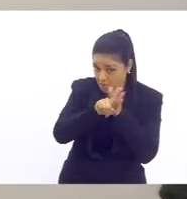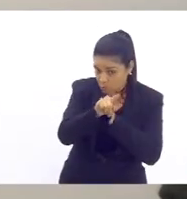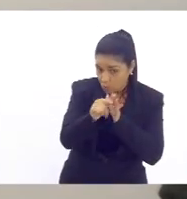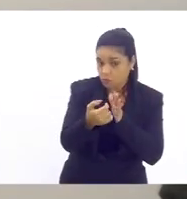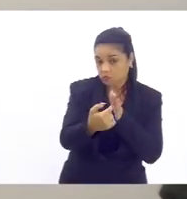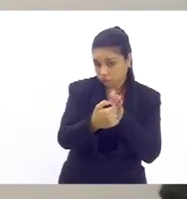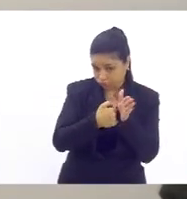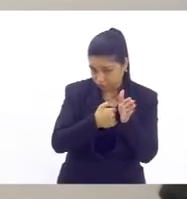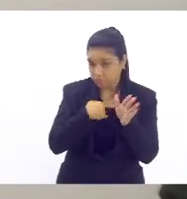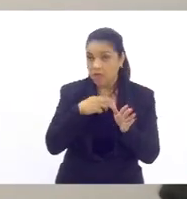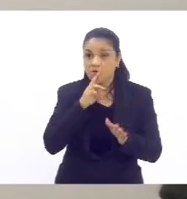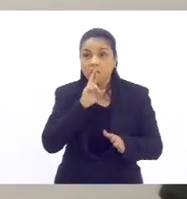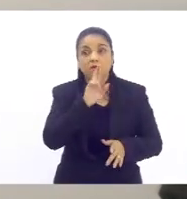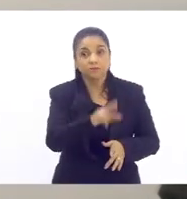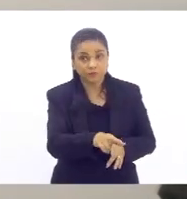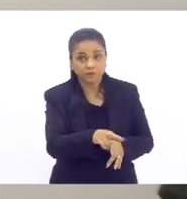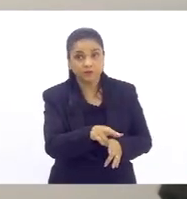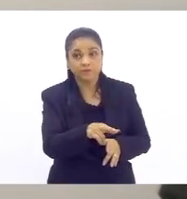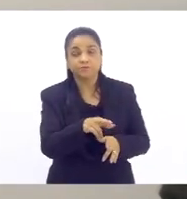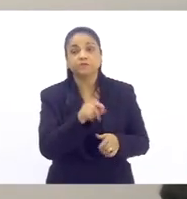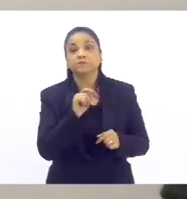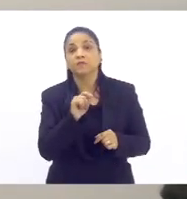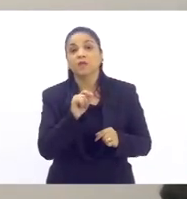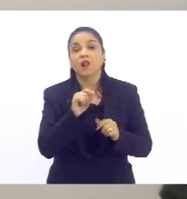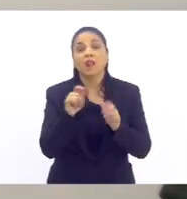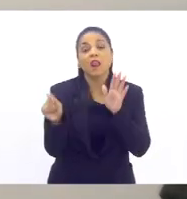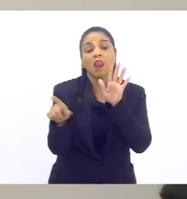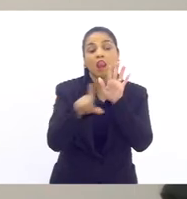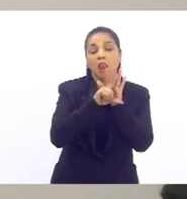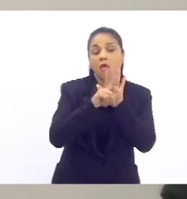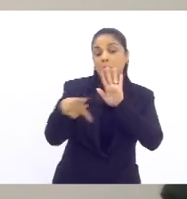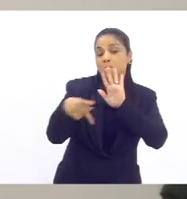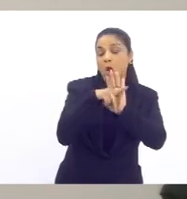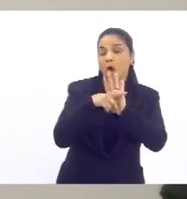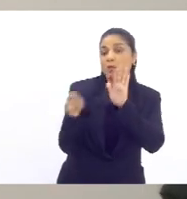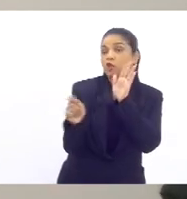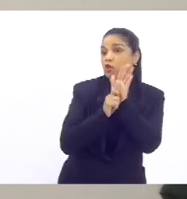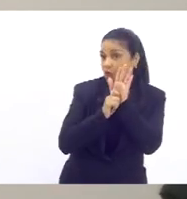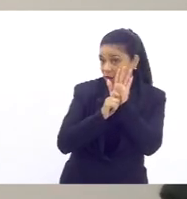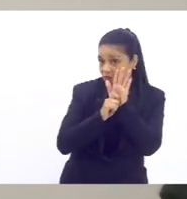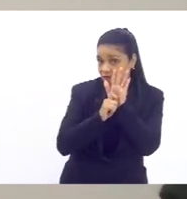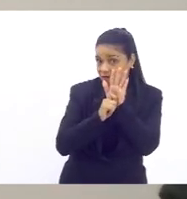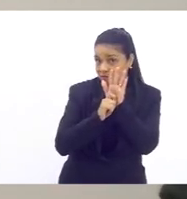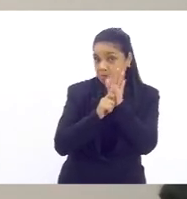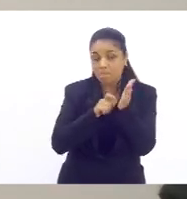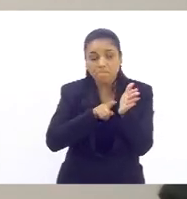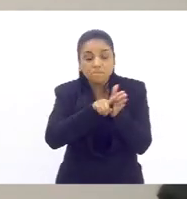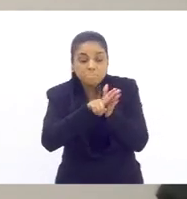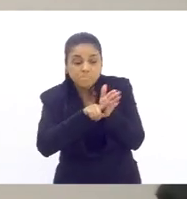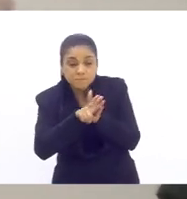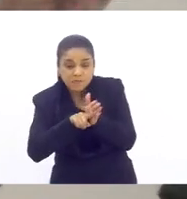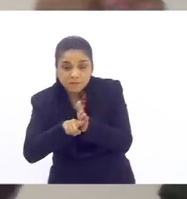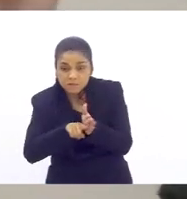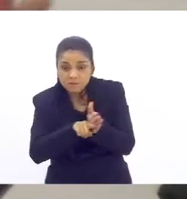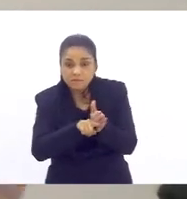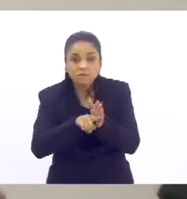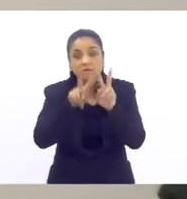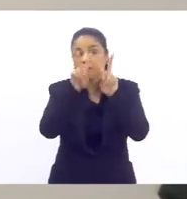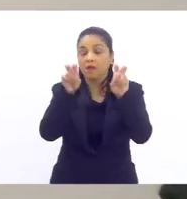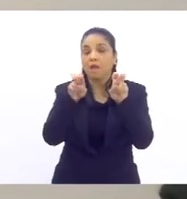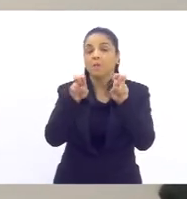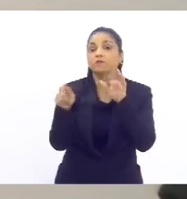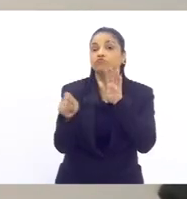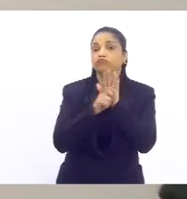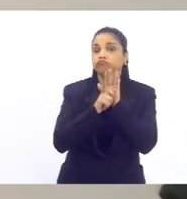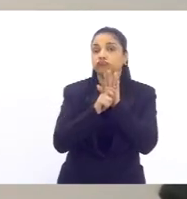o questionamento sobre a lei de drogas né sobre a nossa pesquisa de drogas nós tivemos uma pesquisa essa pesquisa